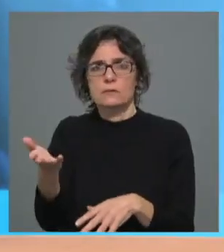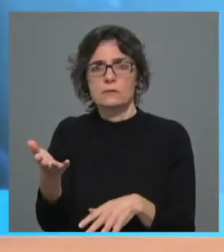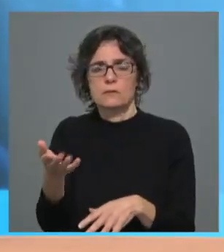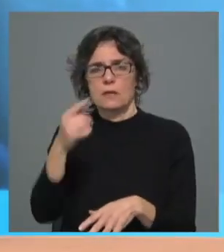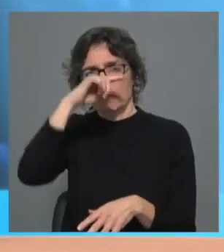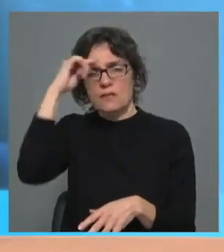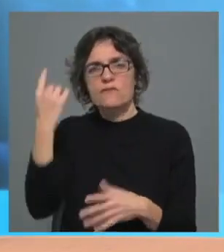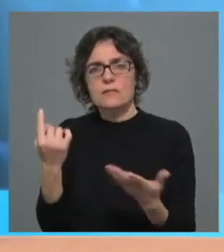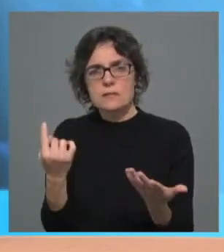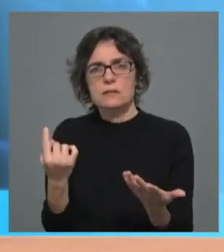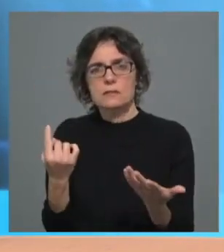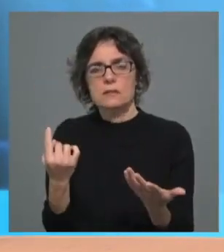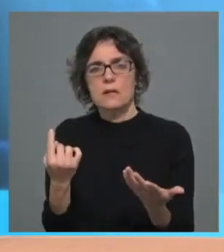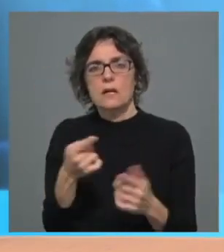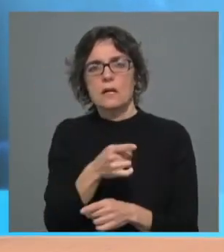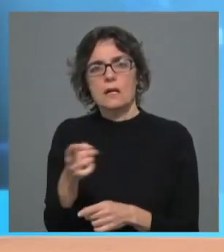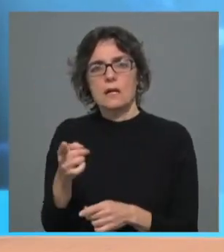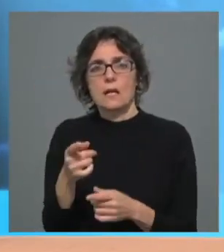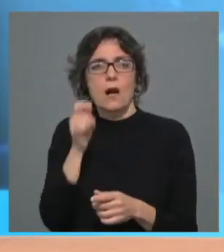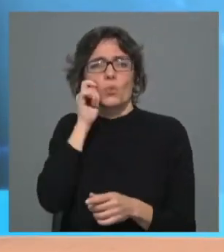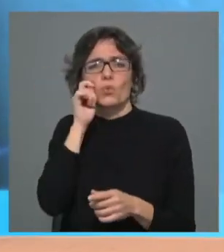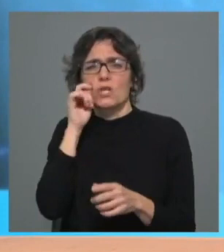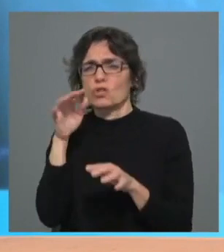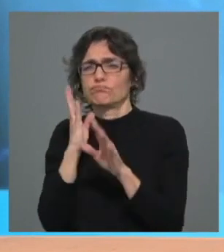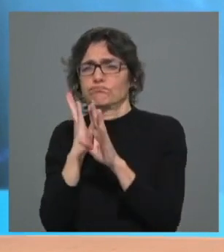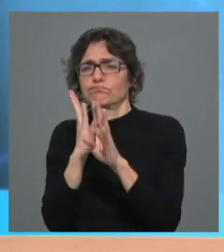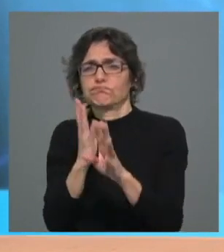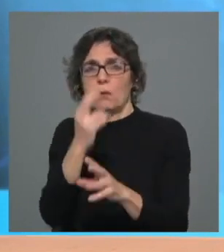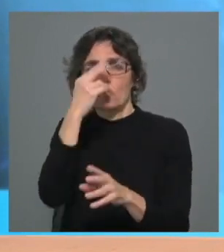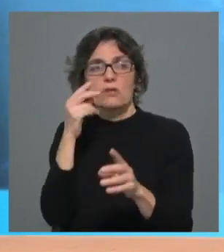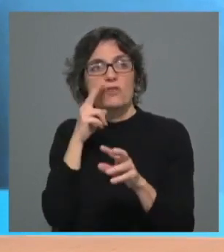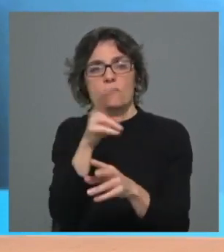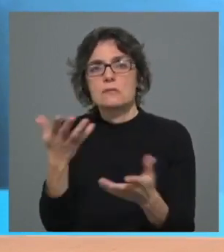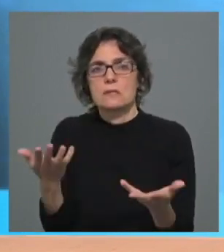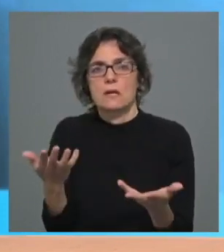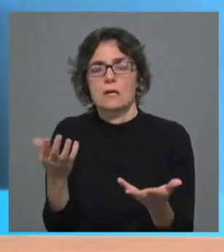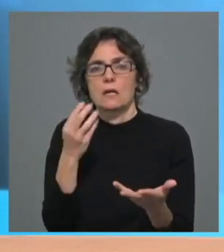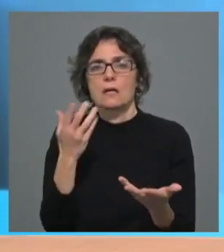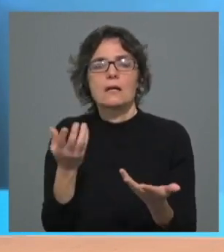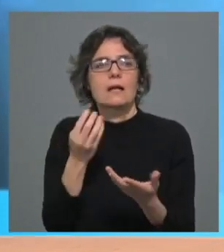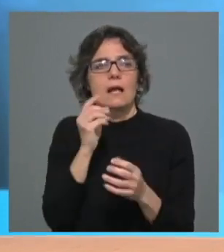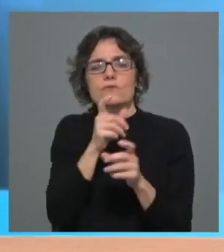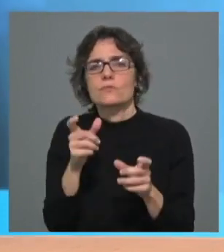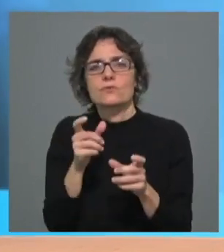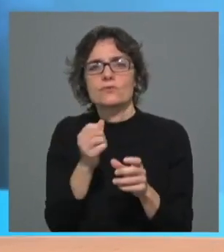um conjunto turistas que querem ver o castelo e portanto é um problema social